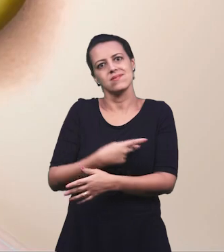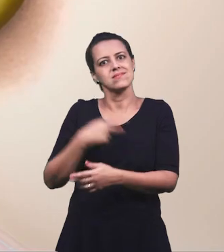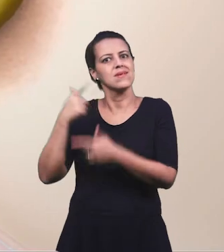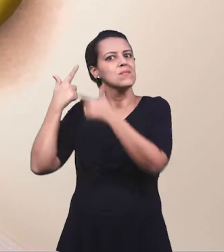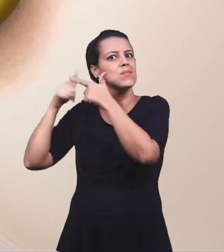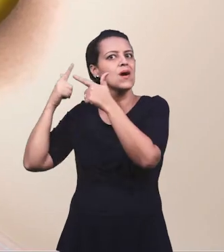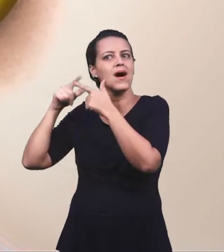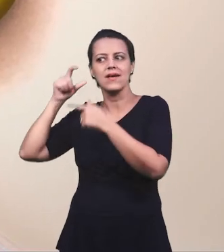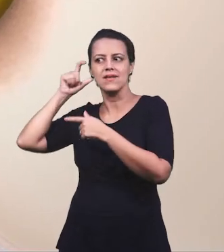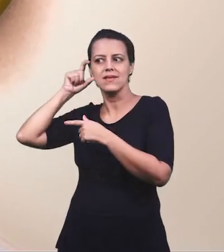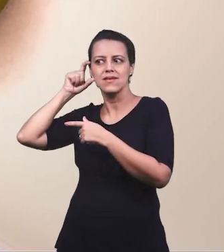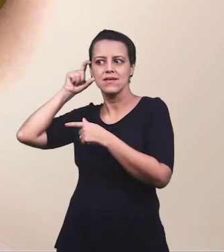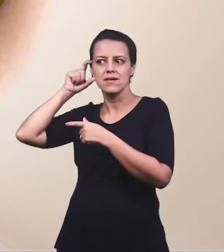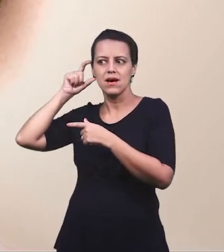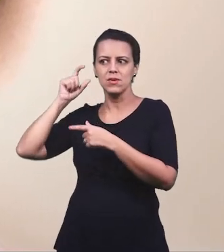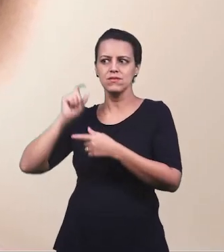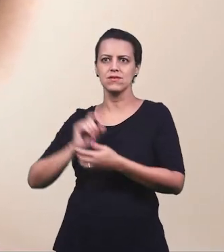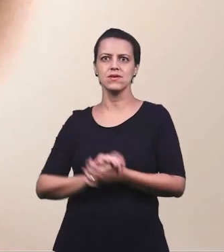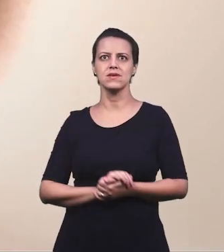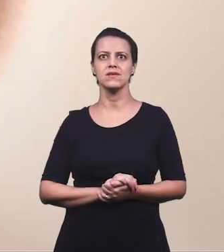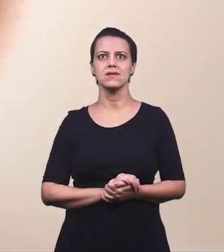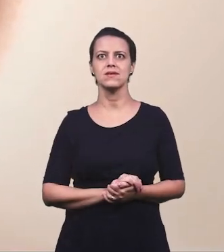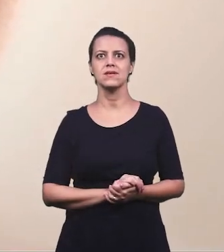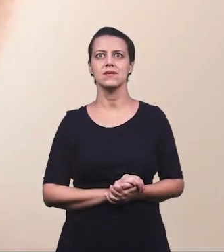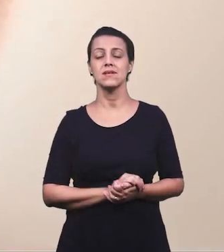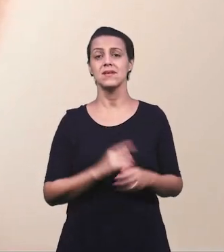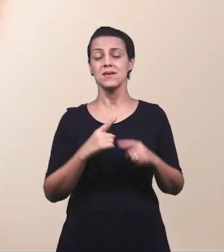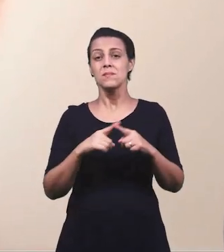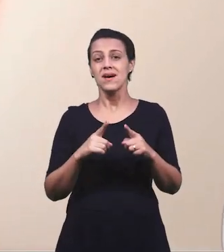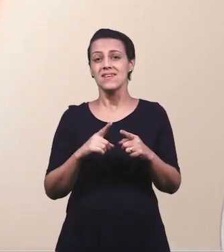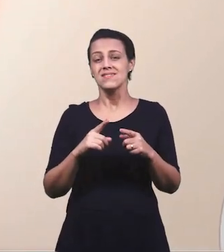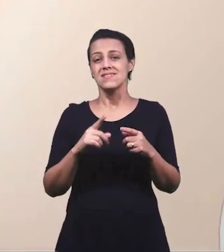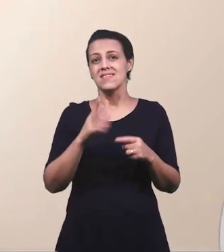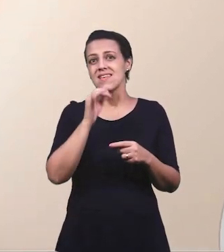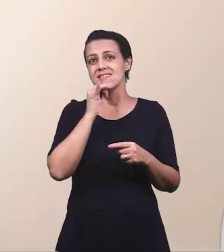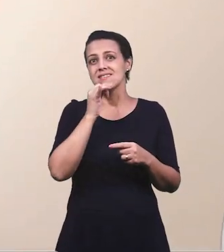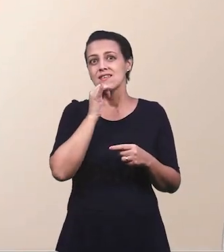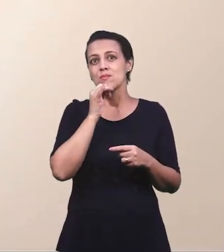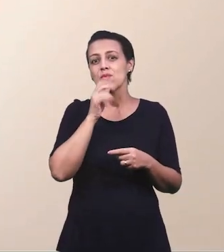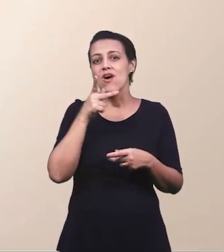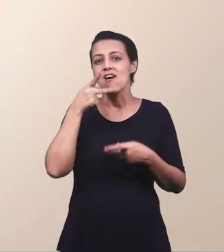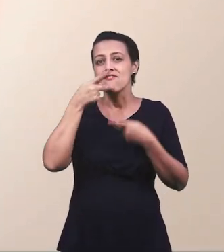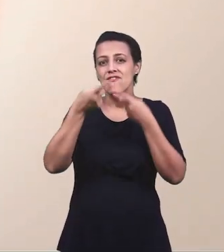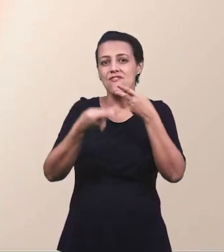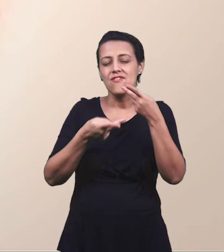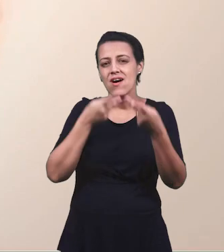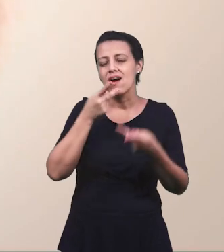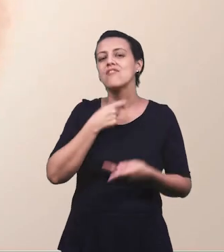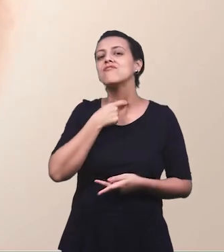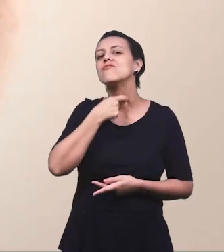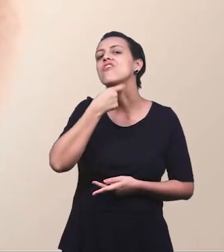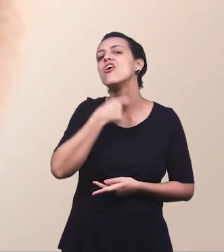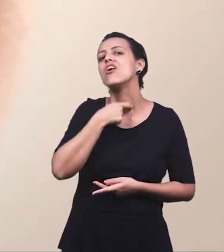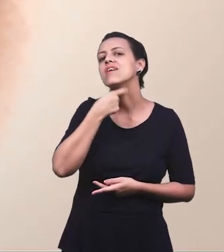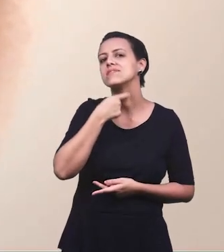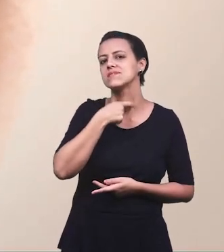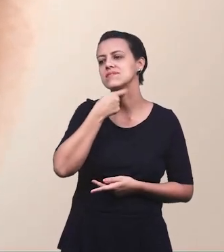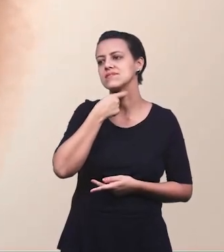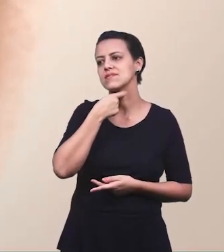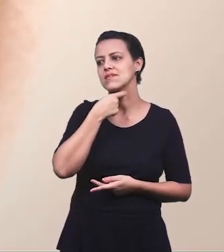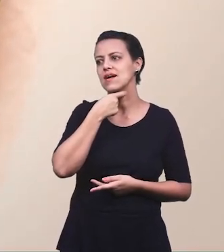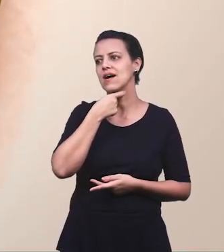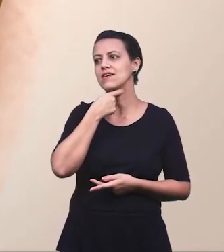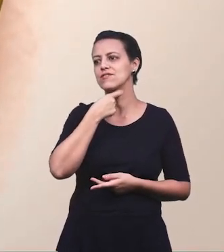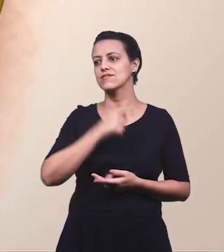audição. Mas a fala está preservada. Como assim a fala está preservada? O que faz a voz acontecer